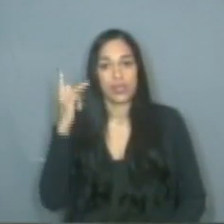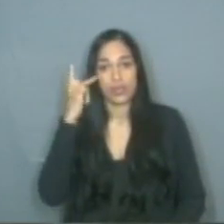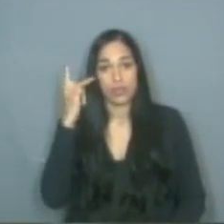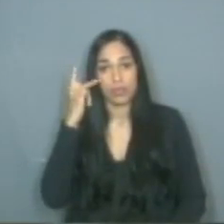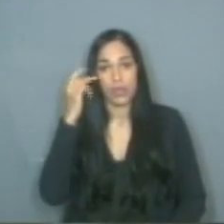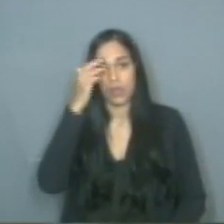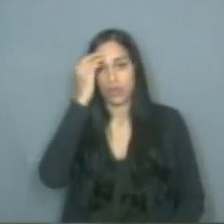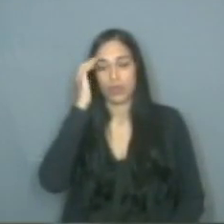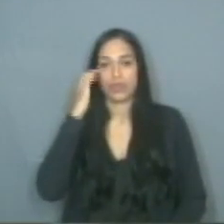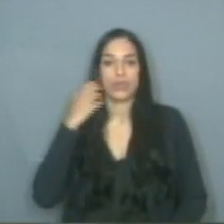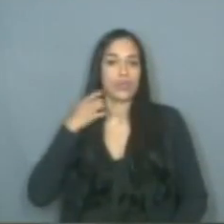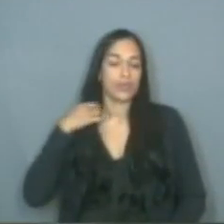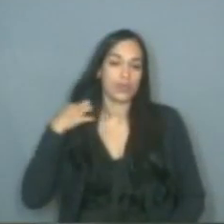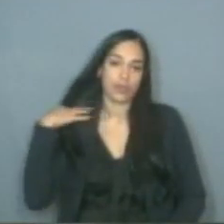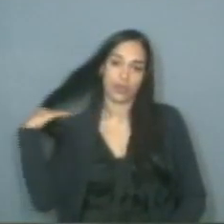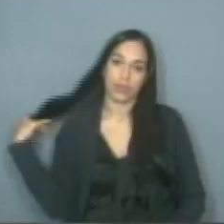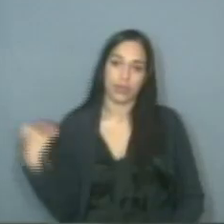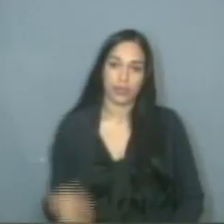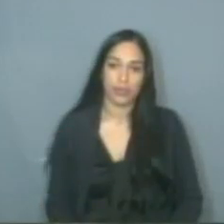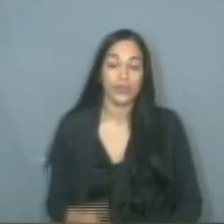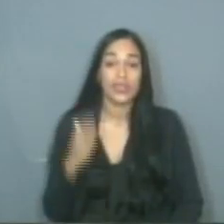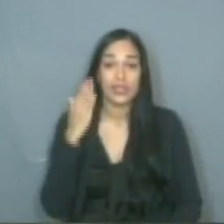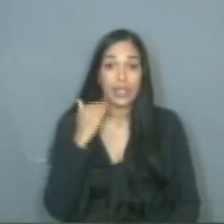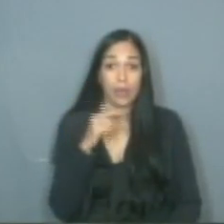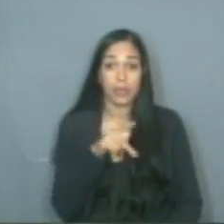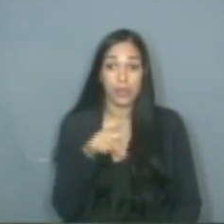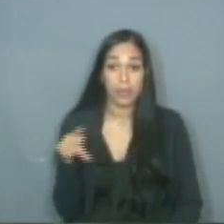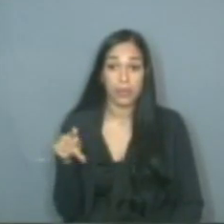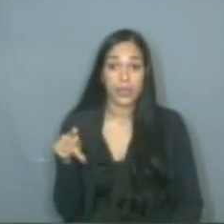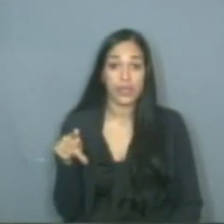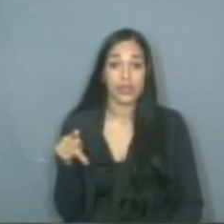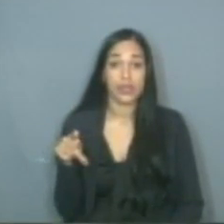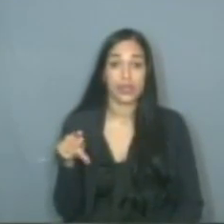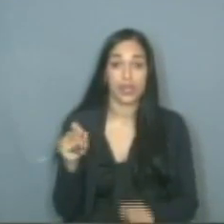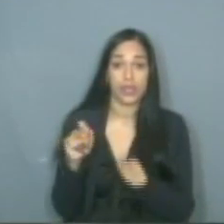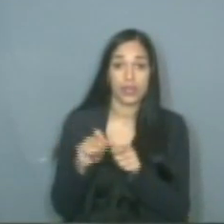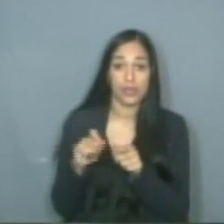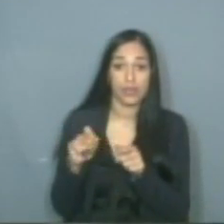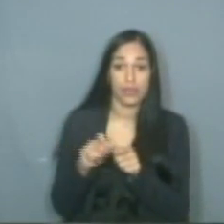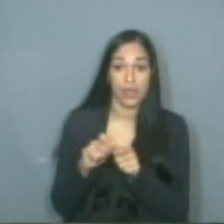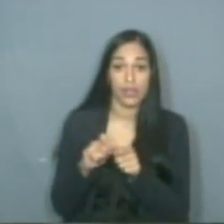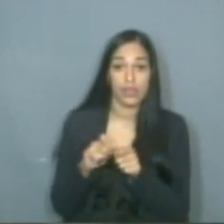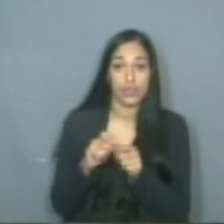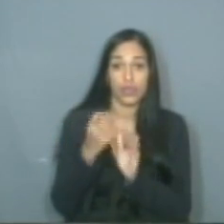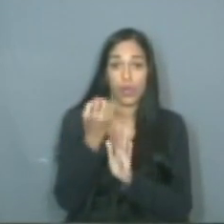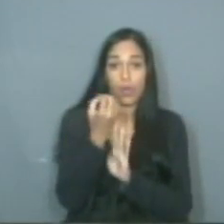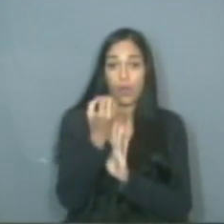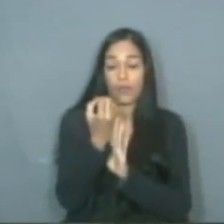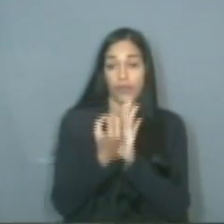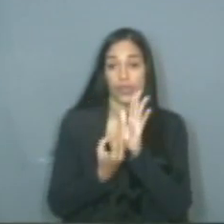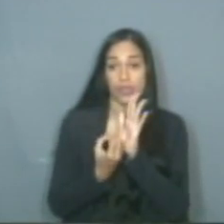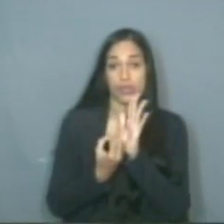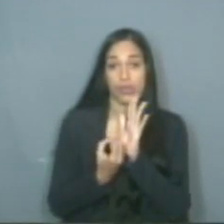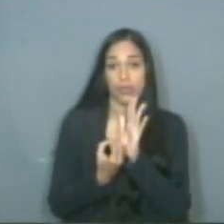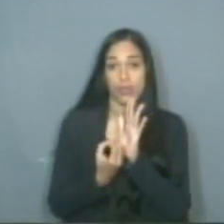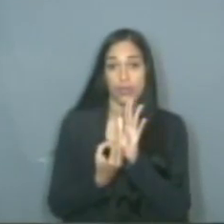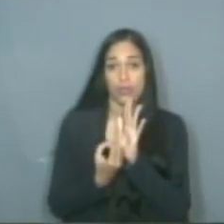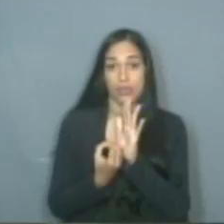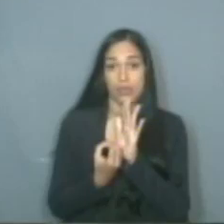capital. Sabe o que foi que o presidente Bolsonaro fez com esse ofício do PROCON? Sabe o que